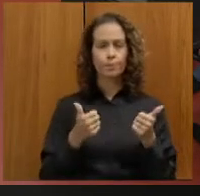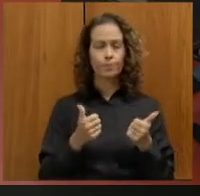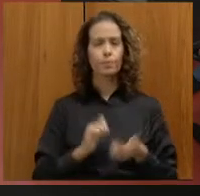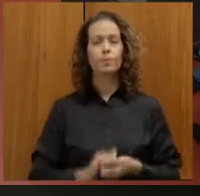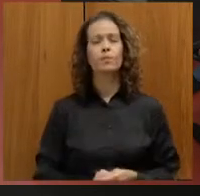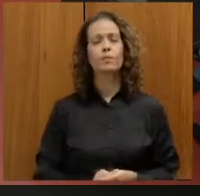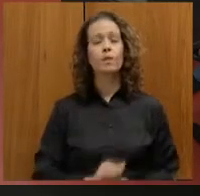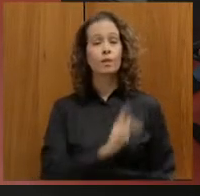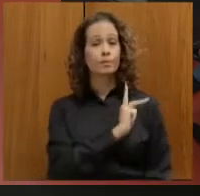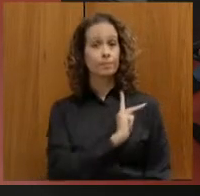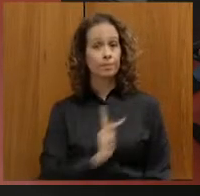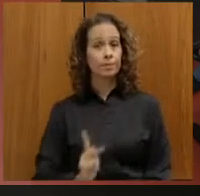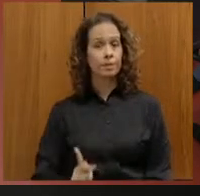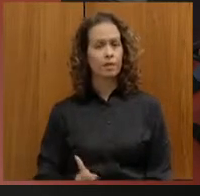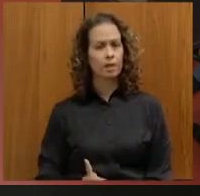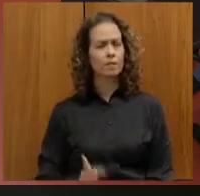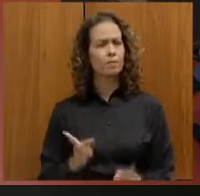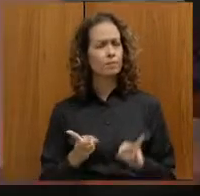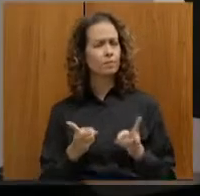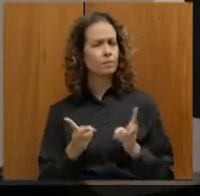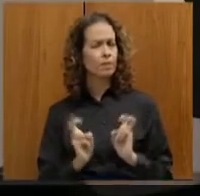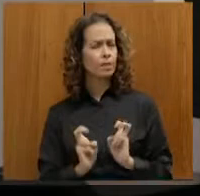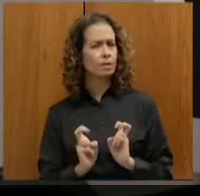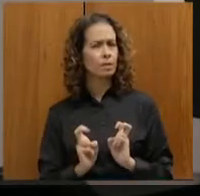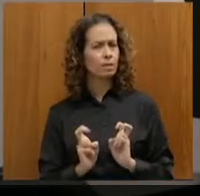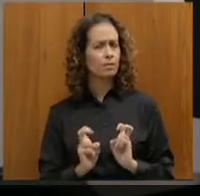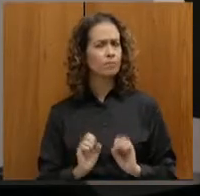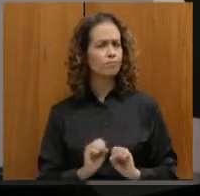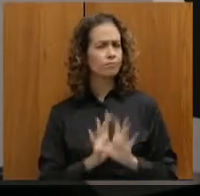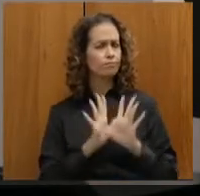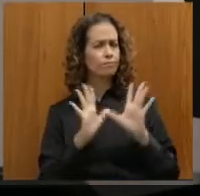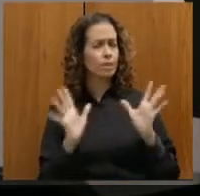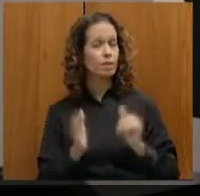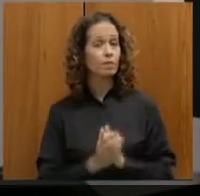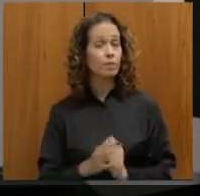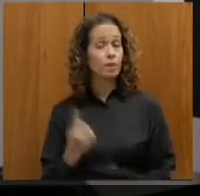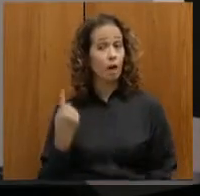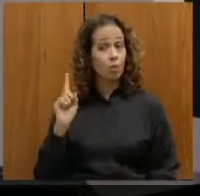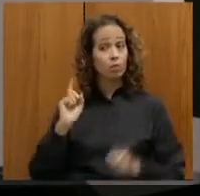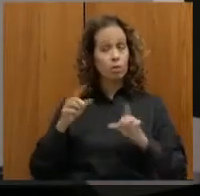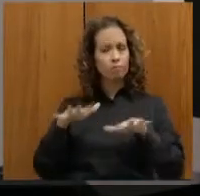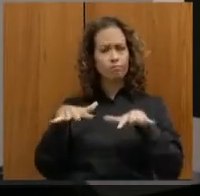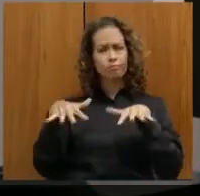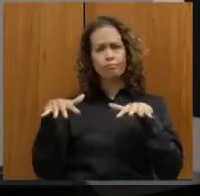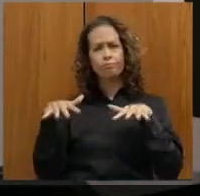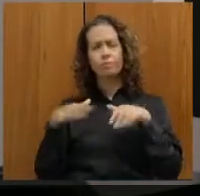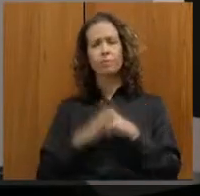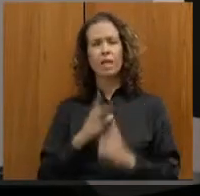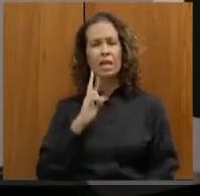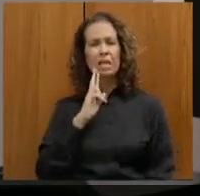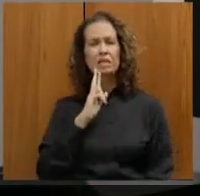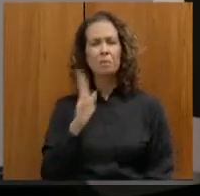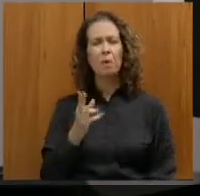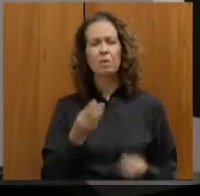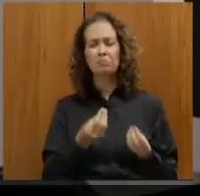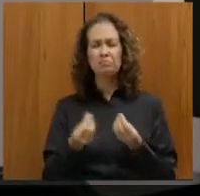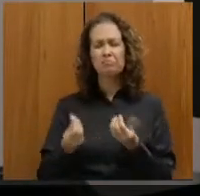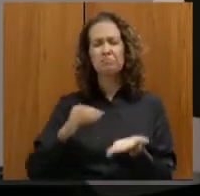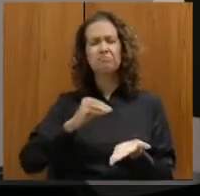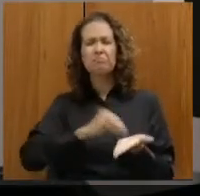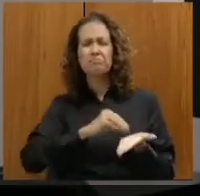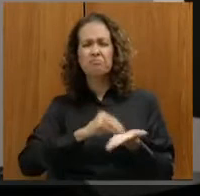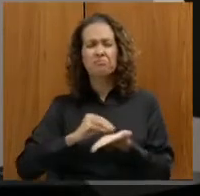Presidente percebe-se claramente desde a última audiência pública que as respostas são bastante evasivas